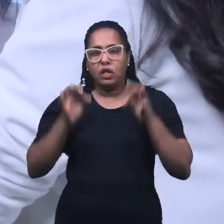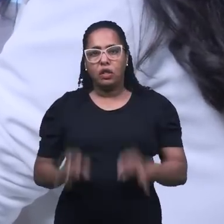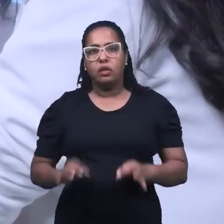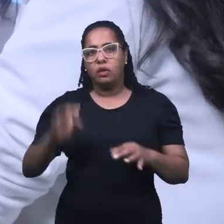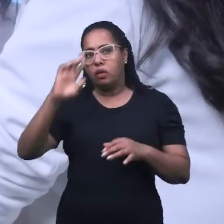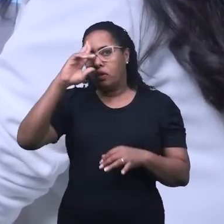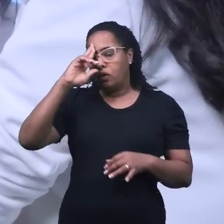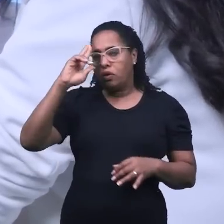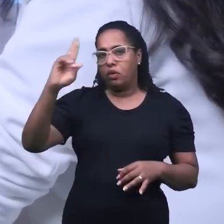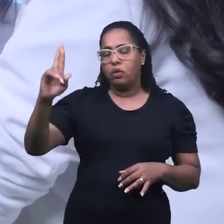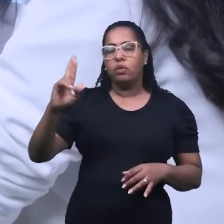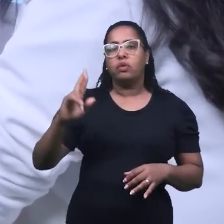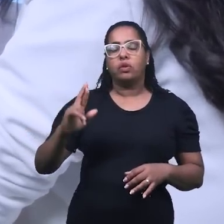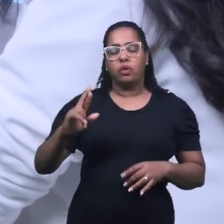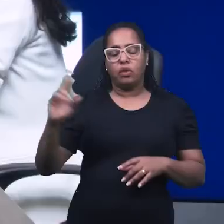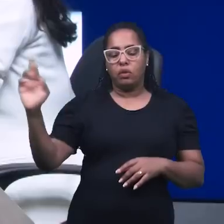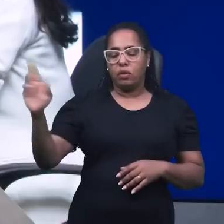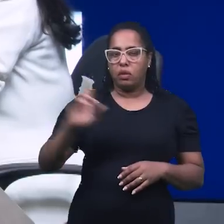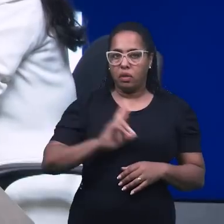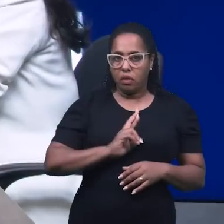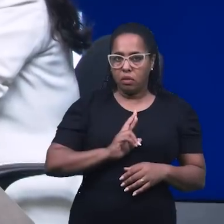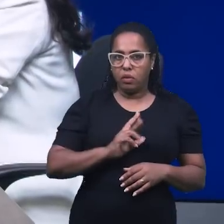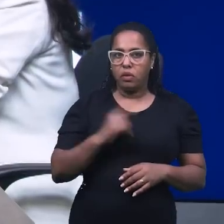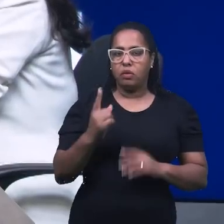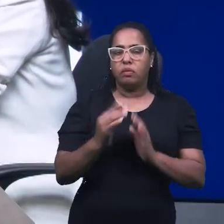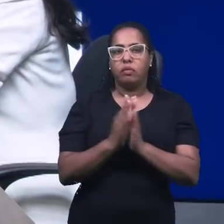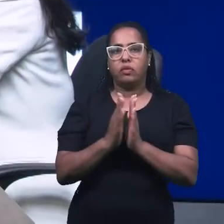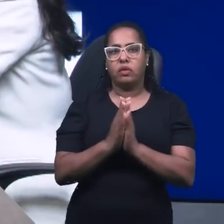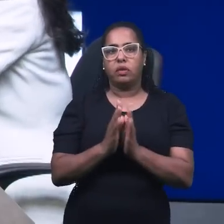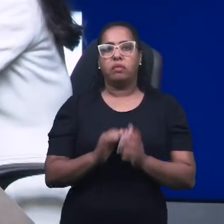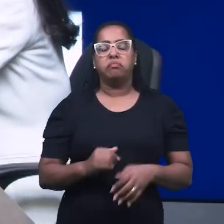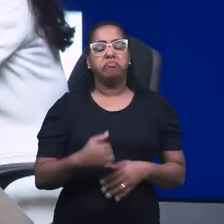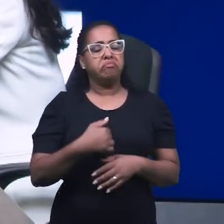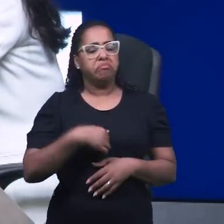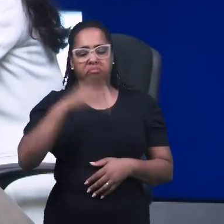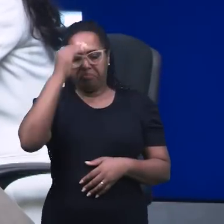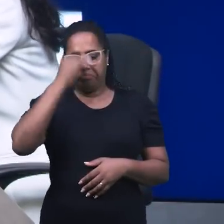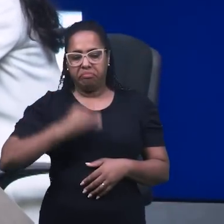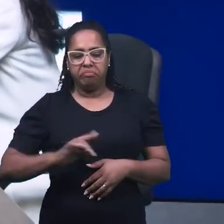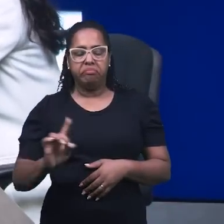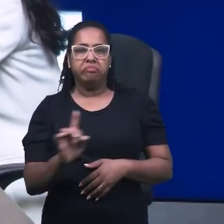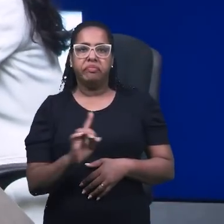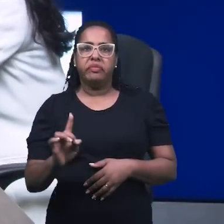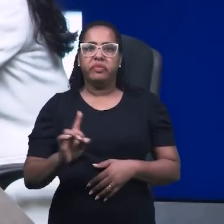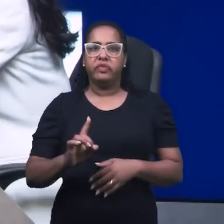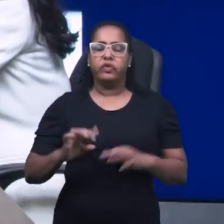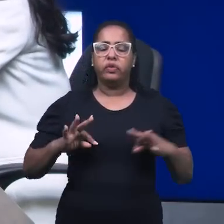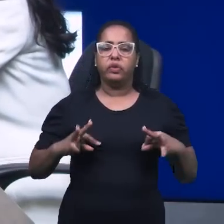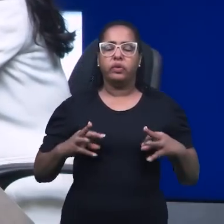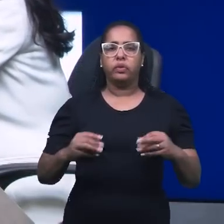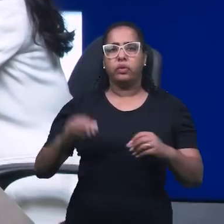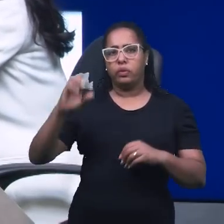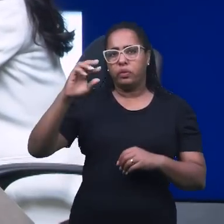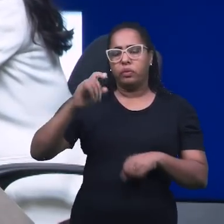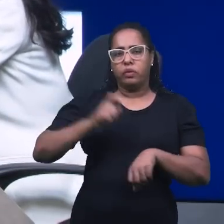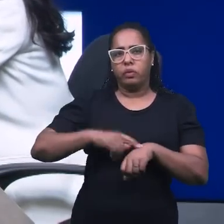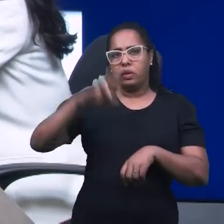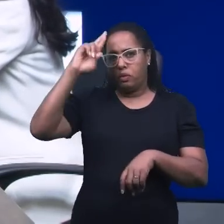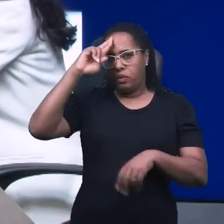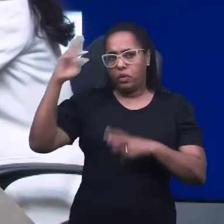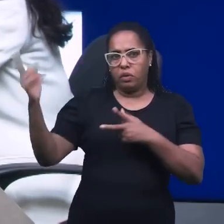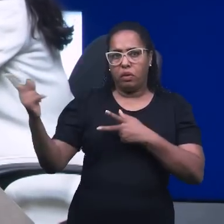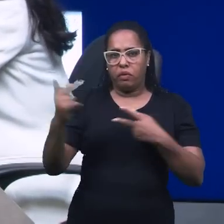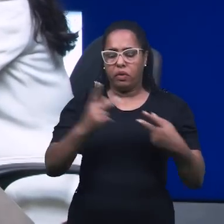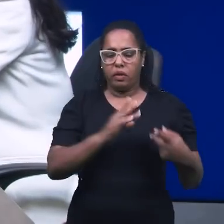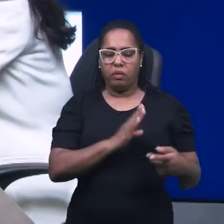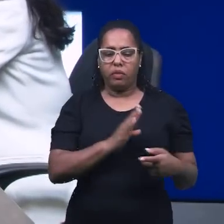Ele ouve as nossas orações. É verdade. Não é? E não podemos desistir, né? Sim. E o Senhor, a todo momento, Ele falava ao meu